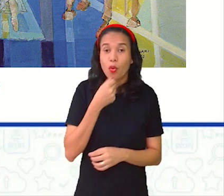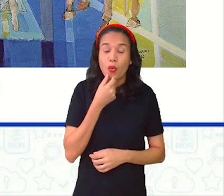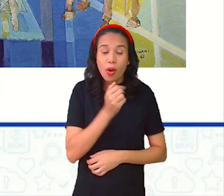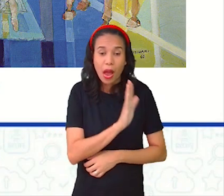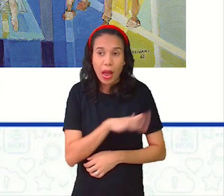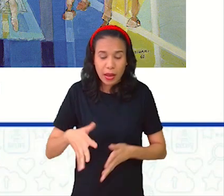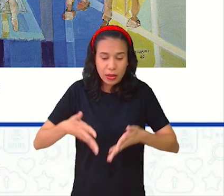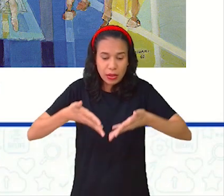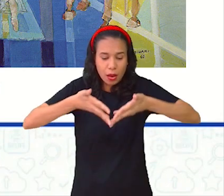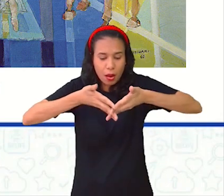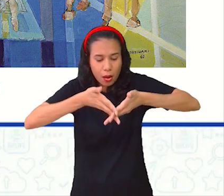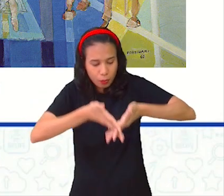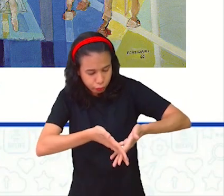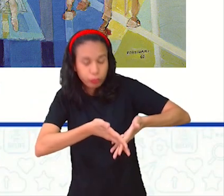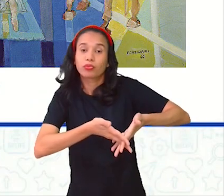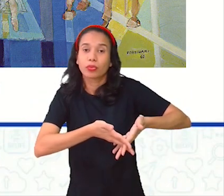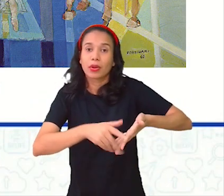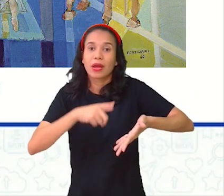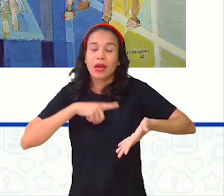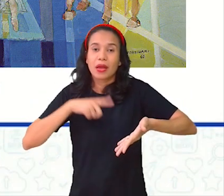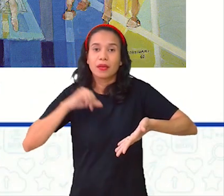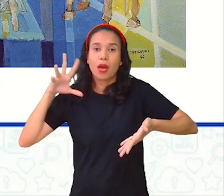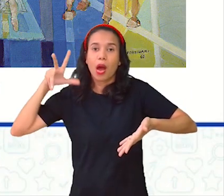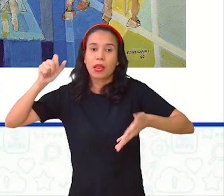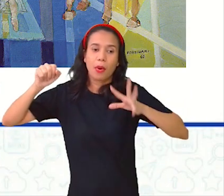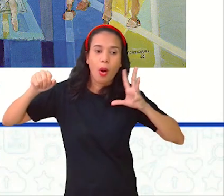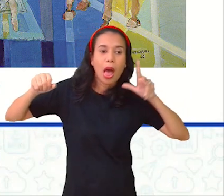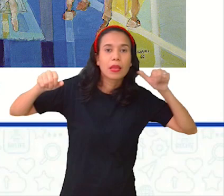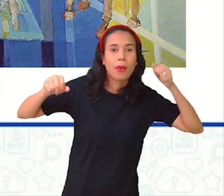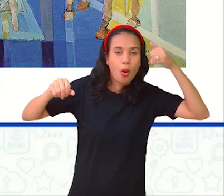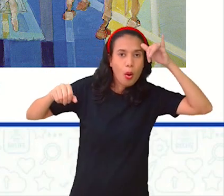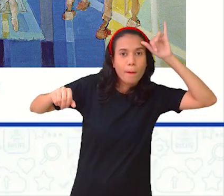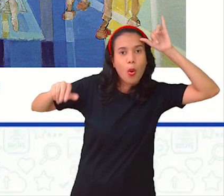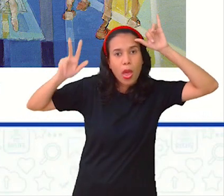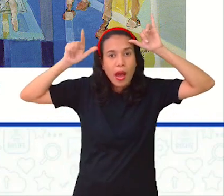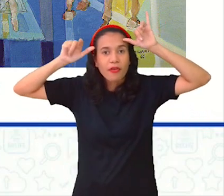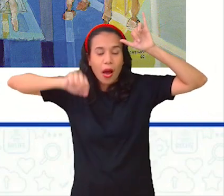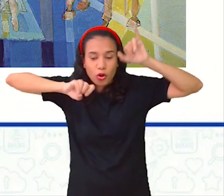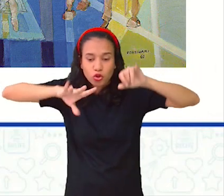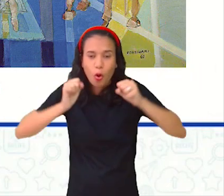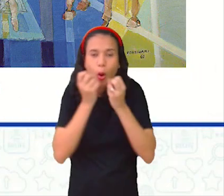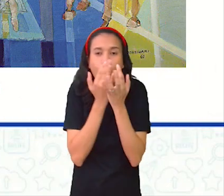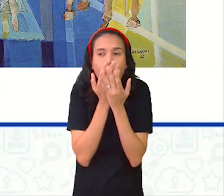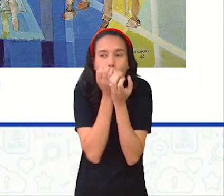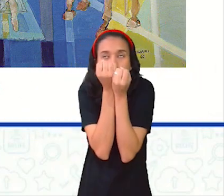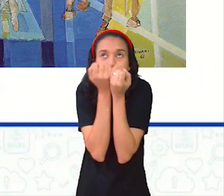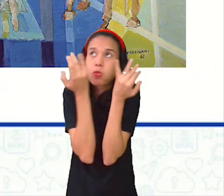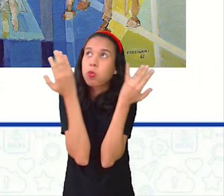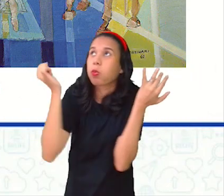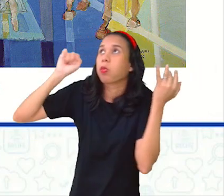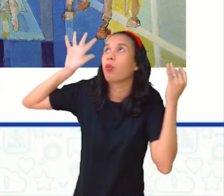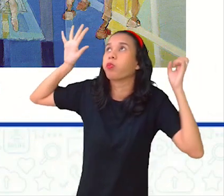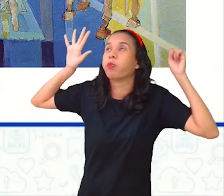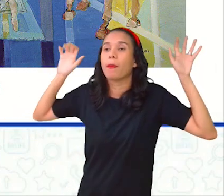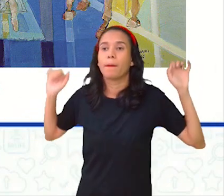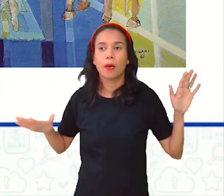na manjedoura, tem um cavalo e um boi, o restante são formas, são cores, e talvez ele tenha